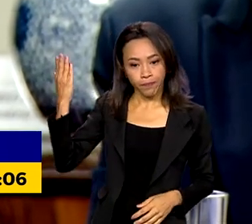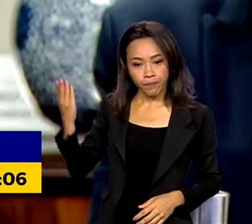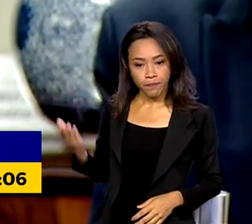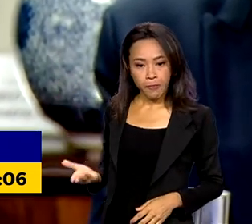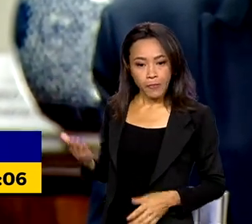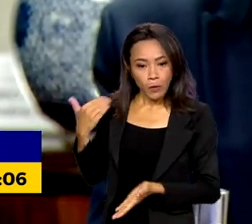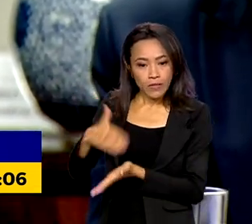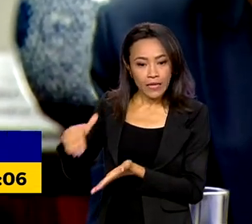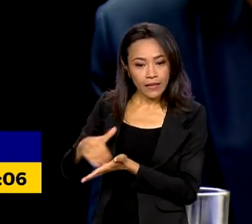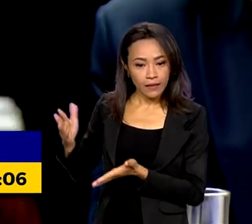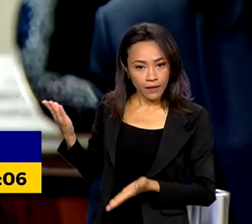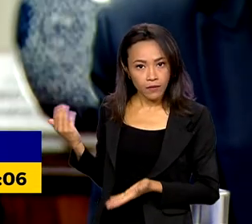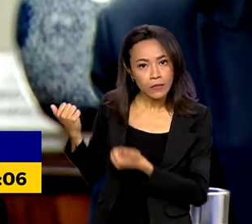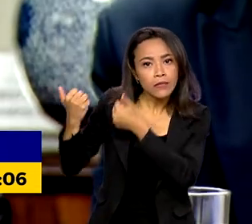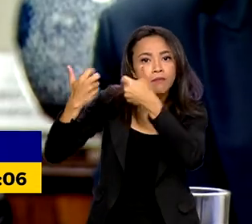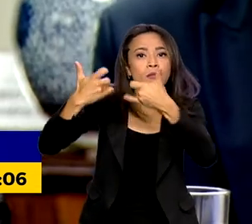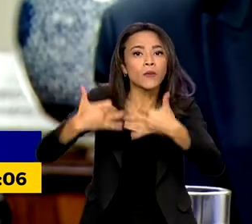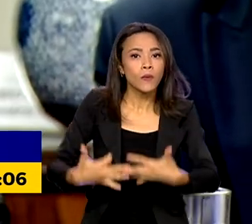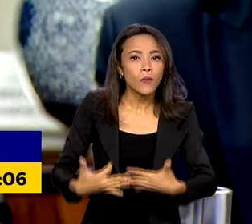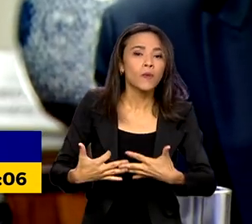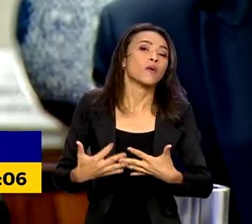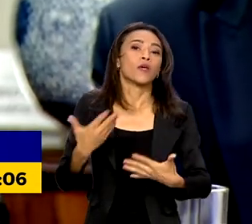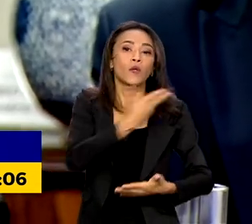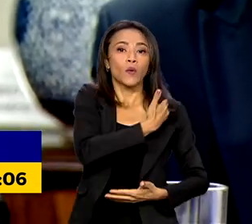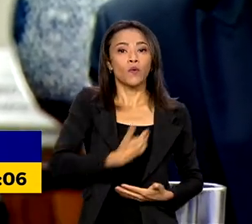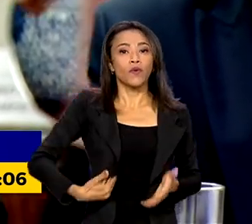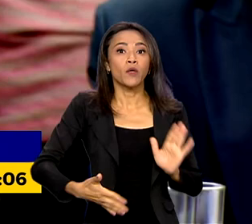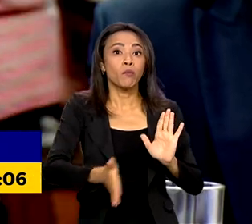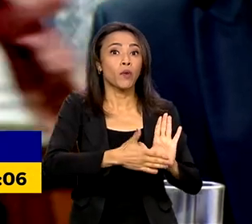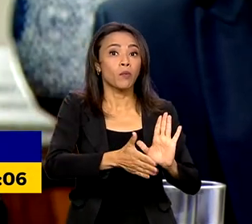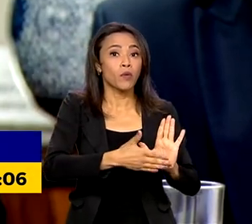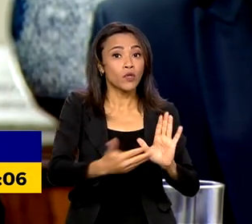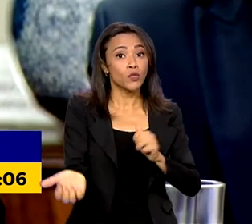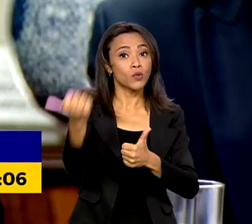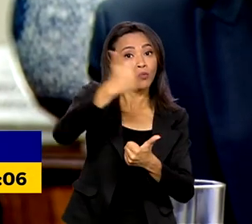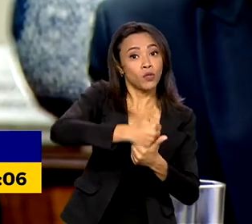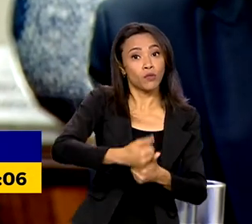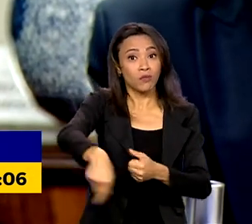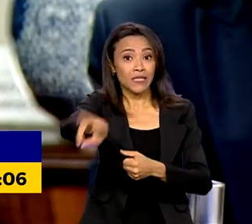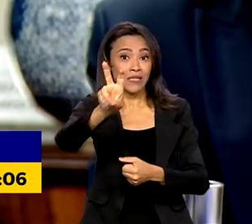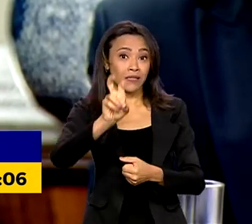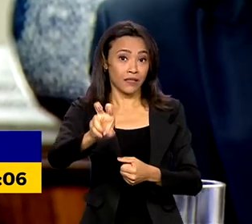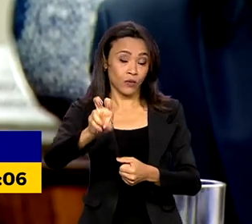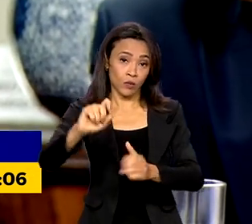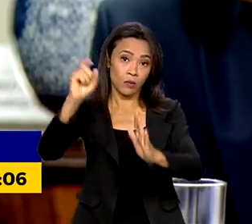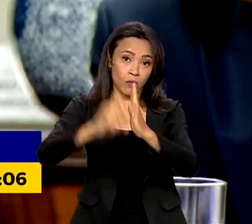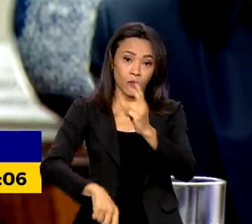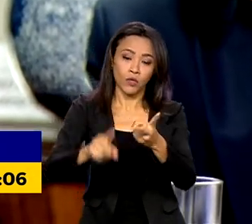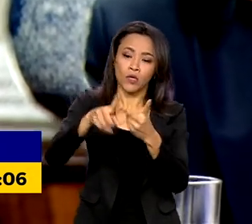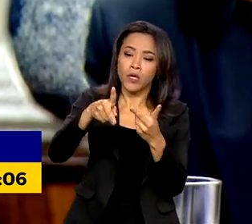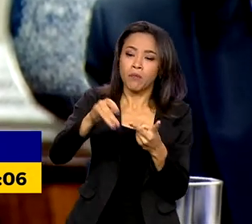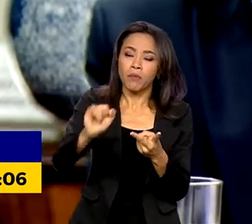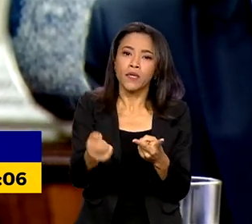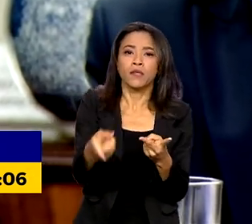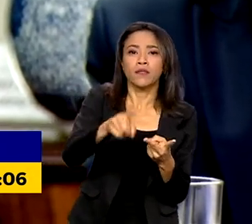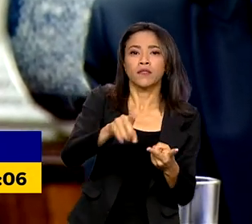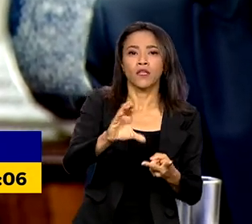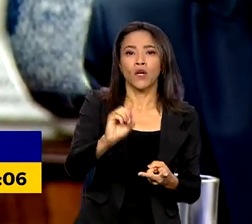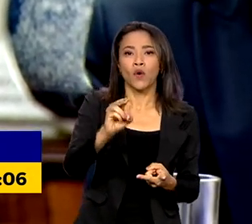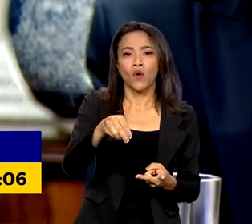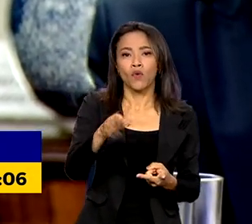da reforma explicou que o governo propôs a substituição de 5 tributos, PIS, COFINS,